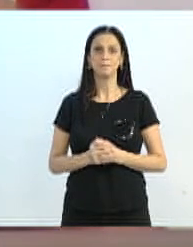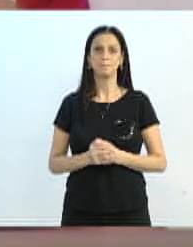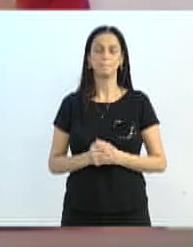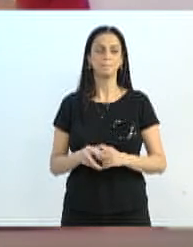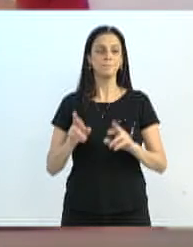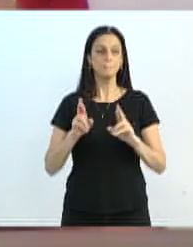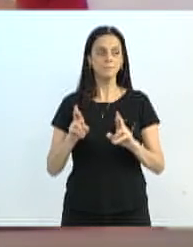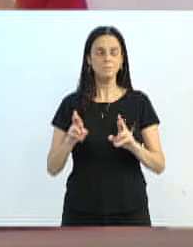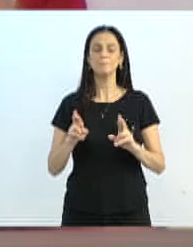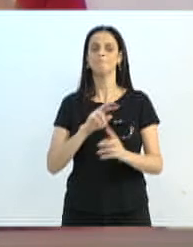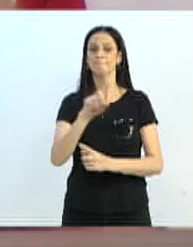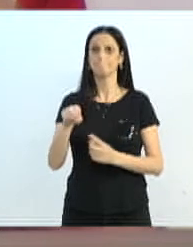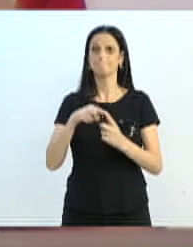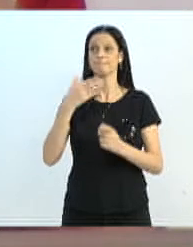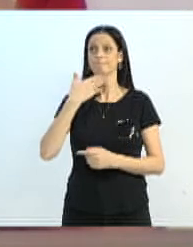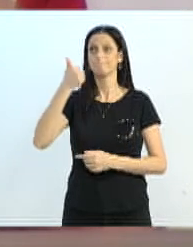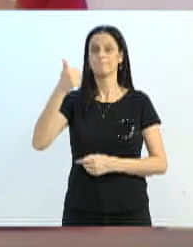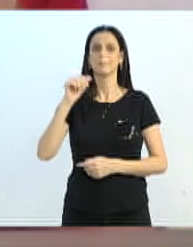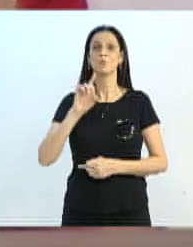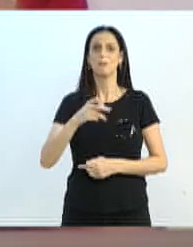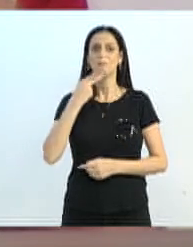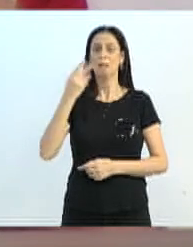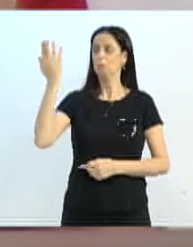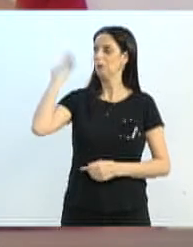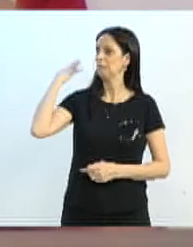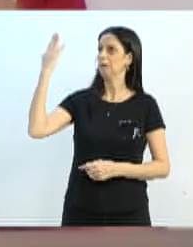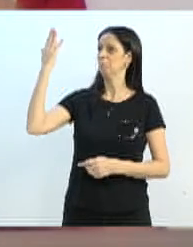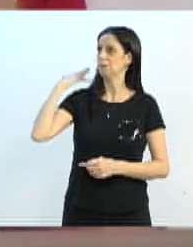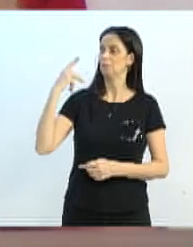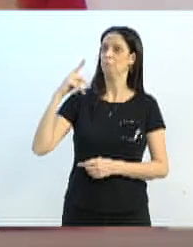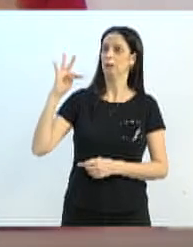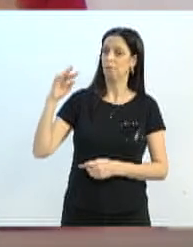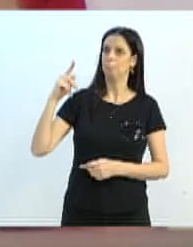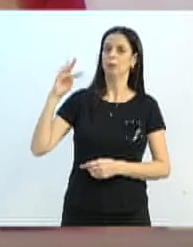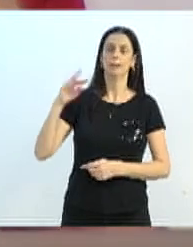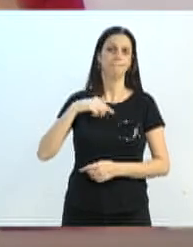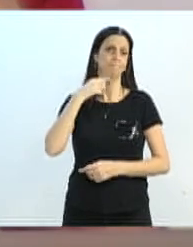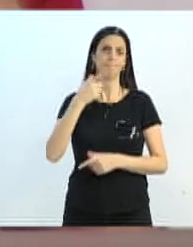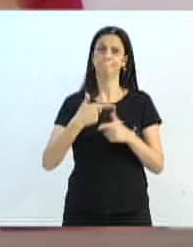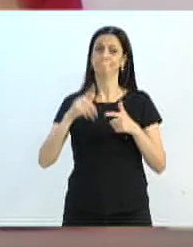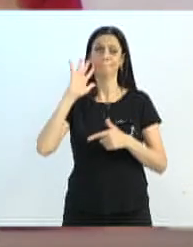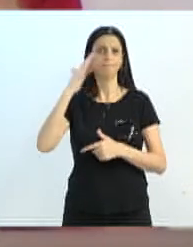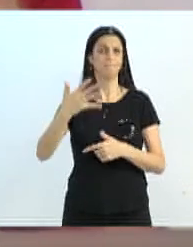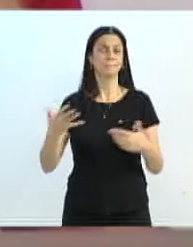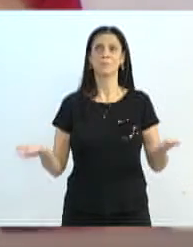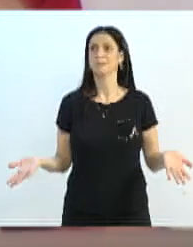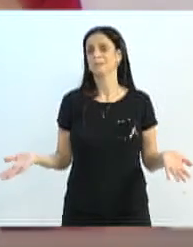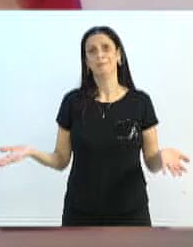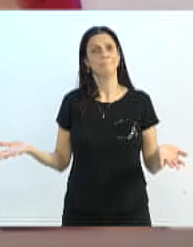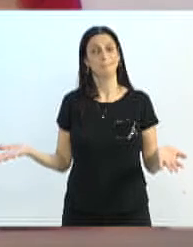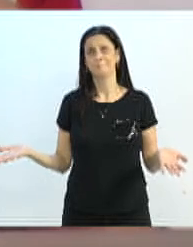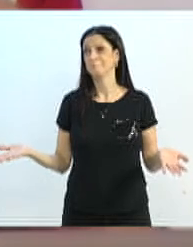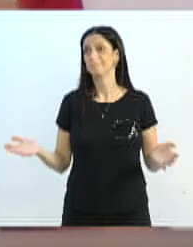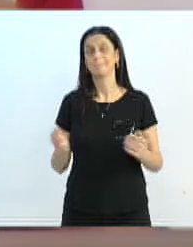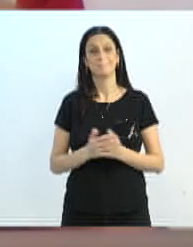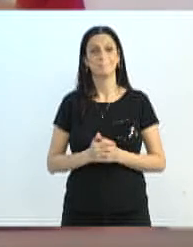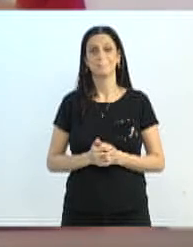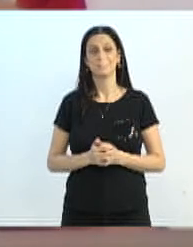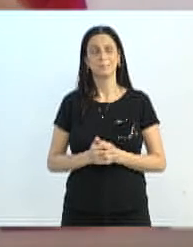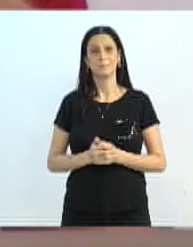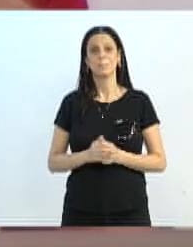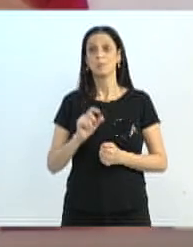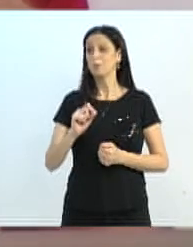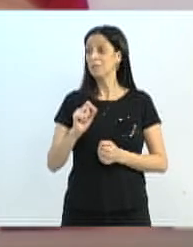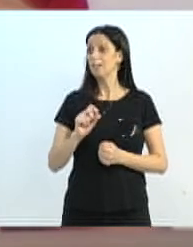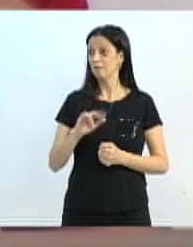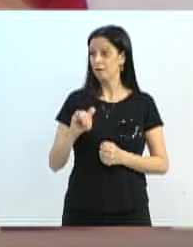só falando de passado, PT não vai resolver. Tá? O que está resolvendo, parece, os novos cafezinhos em